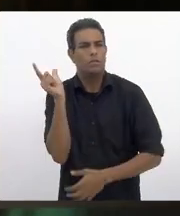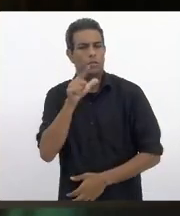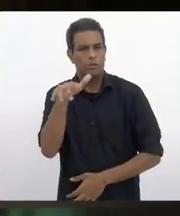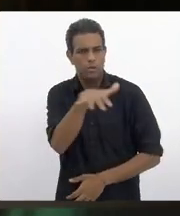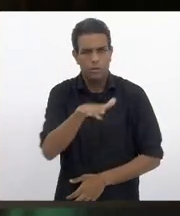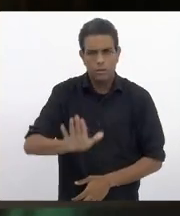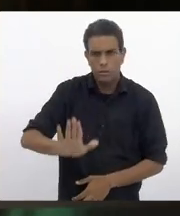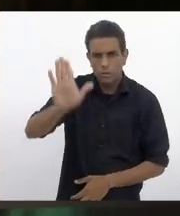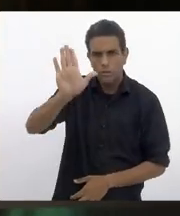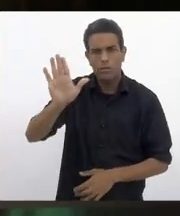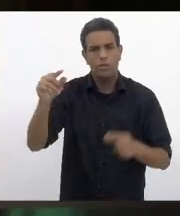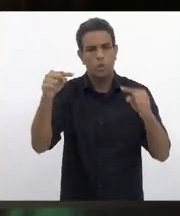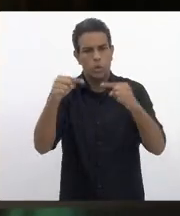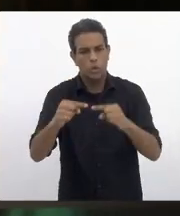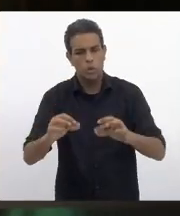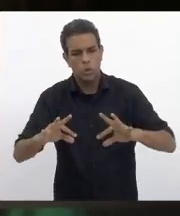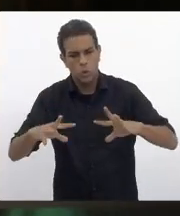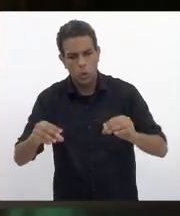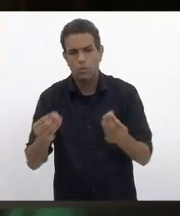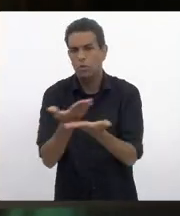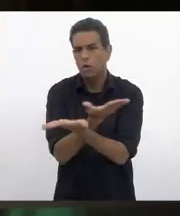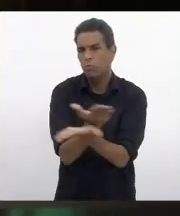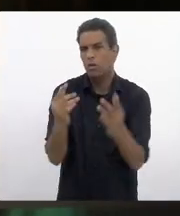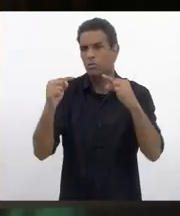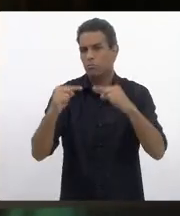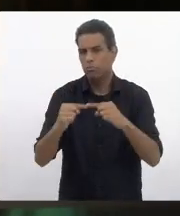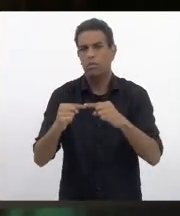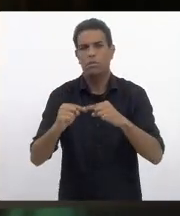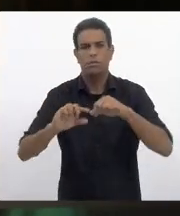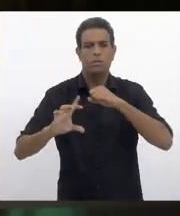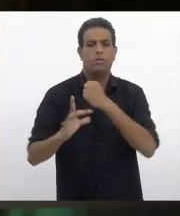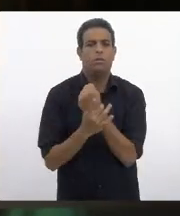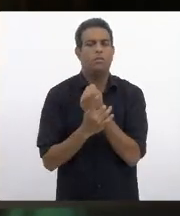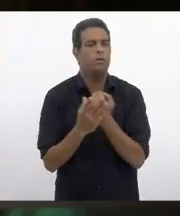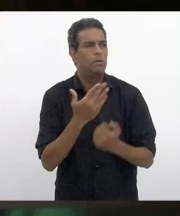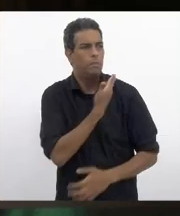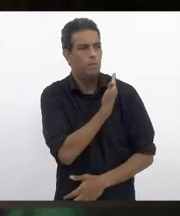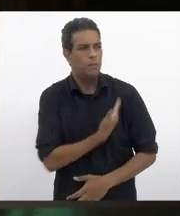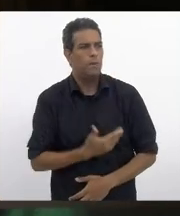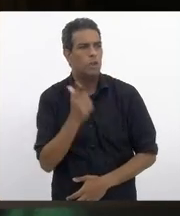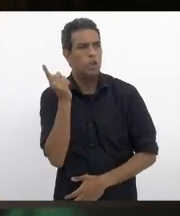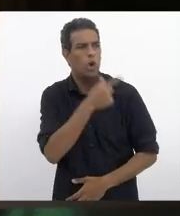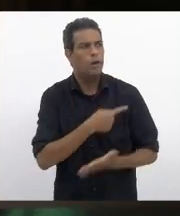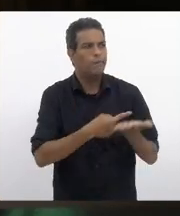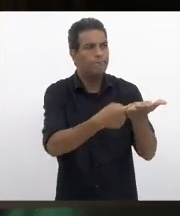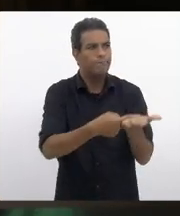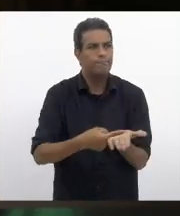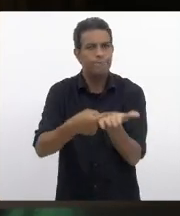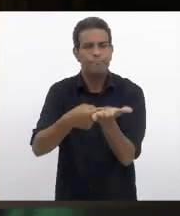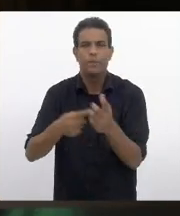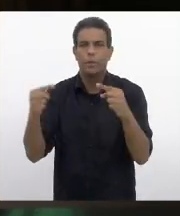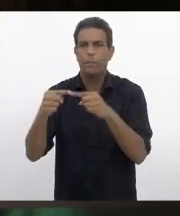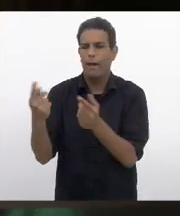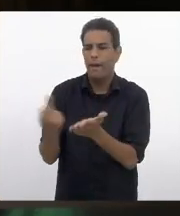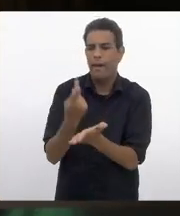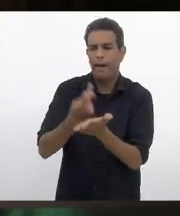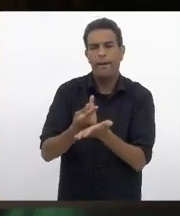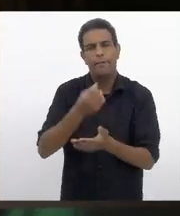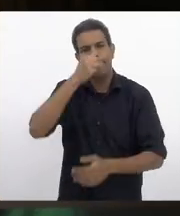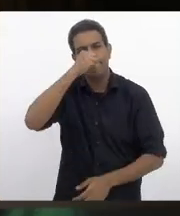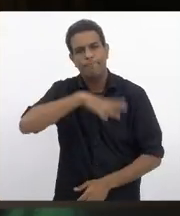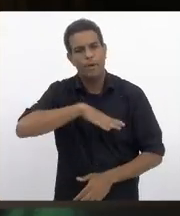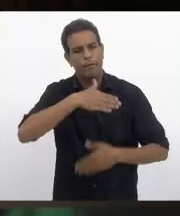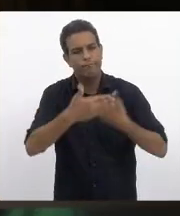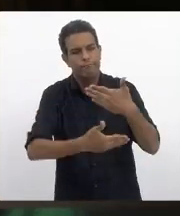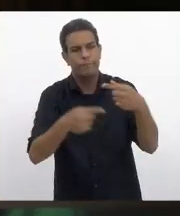levantam a bandeira e os demais também que levantam a bandeira da segurança pública para nós estarmos reparando esse erro tão grotesco ao